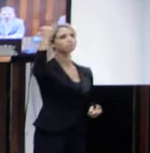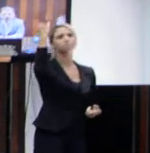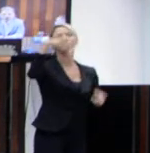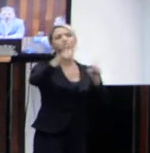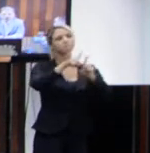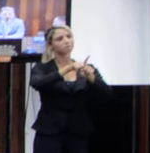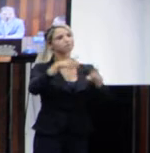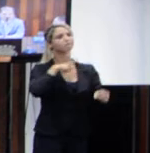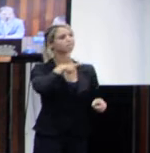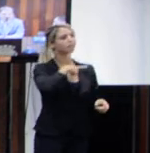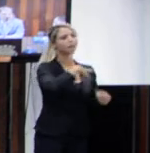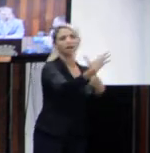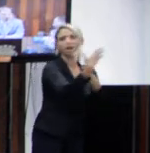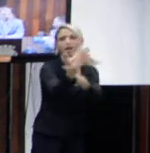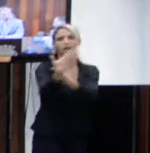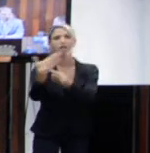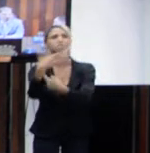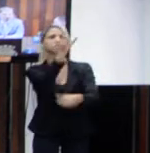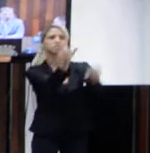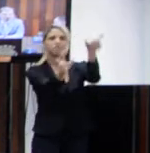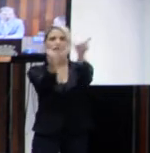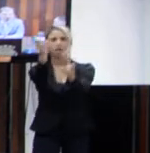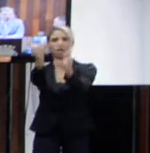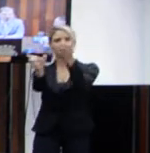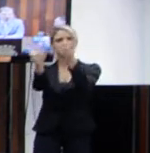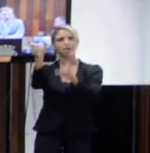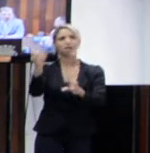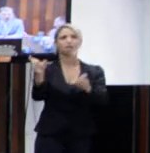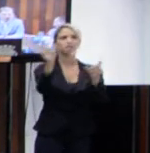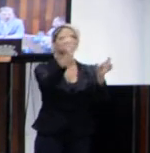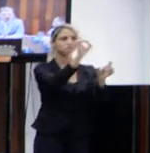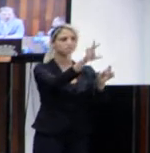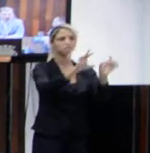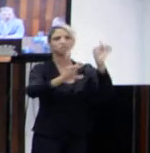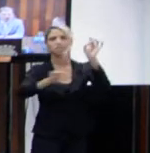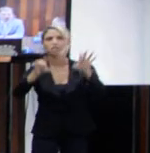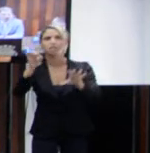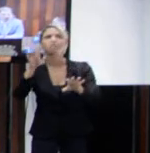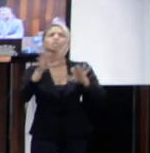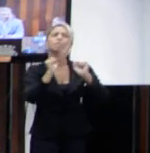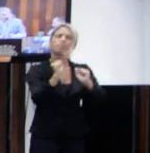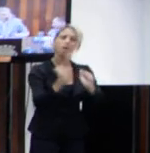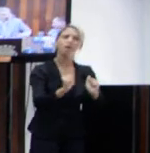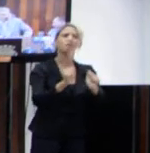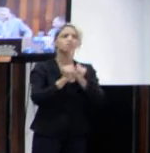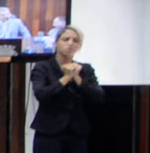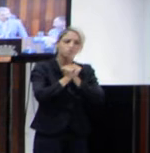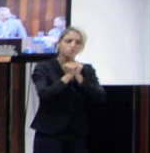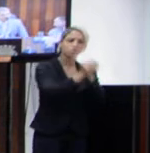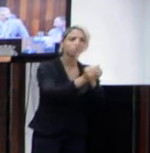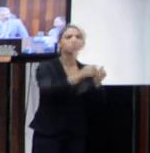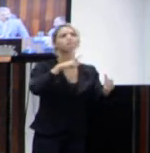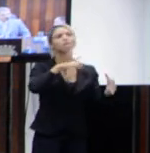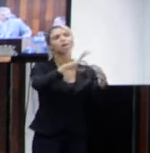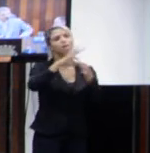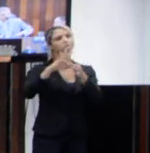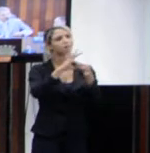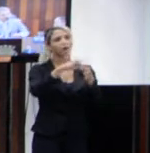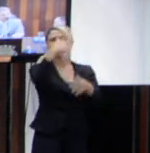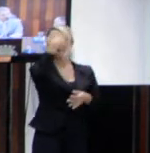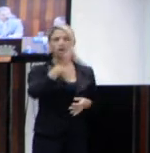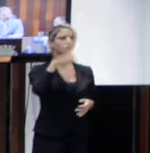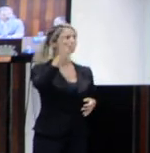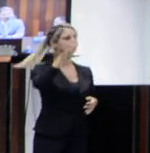Peço novamente a todos vocês que junto comigo a gente possa conduzir. Eu não vou fazer isso